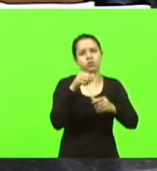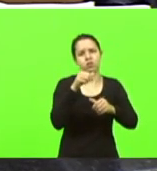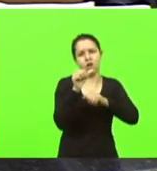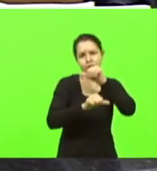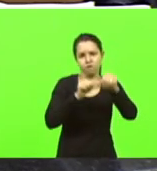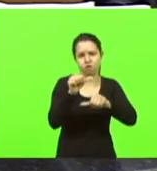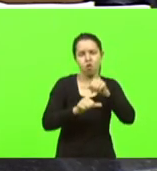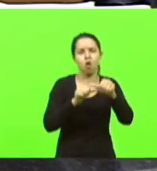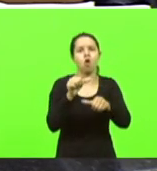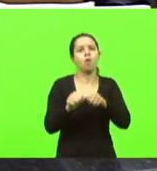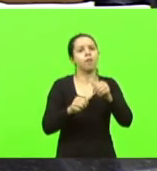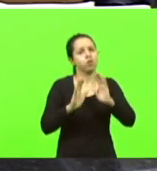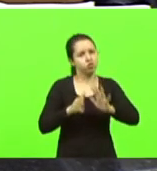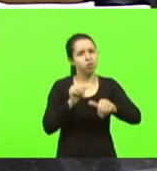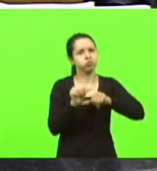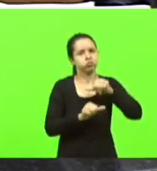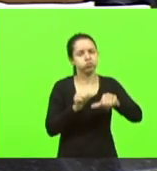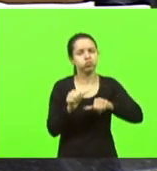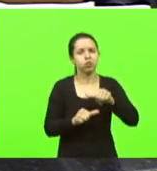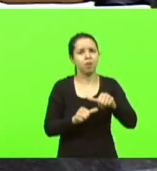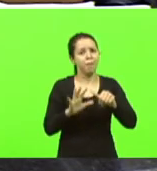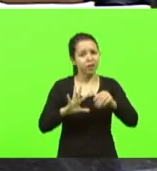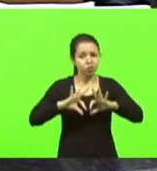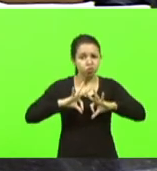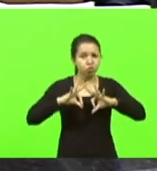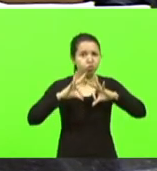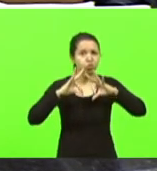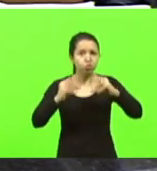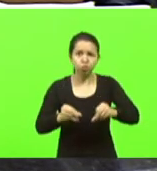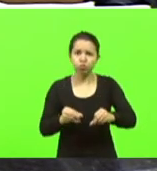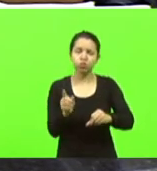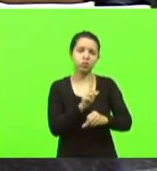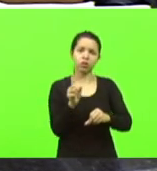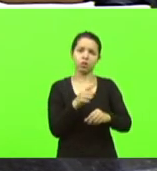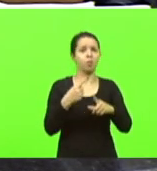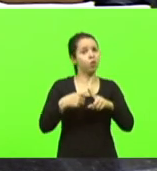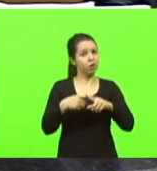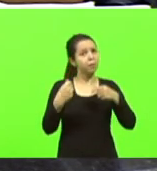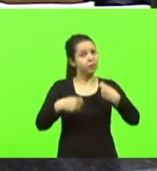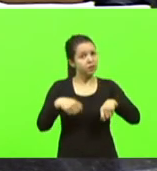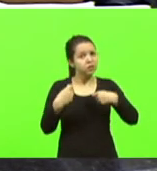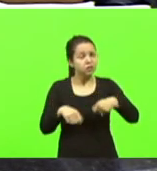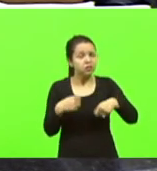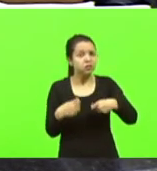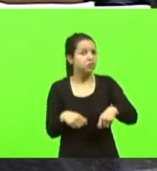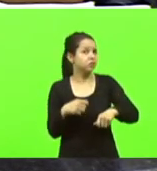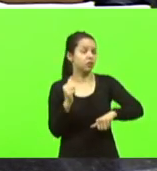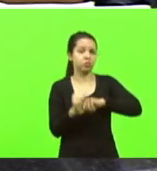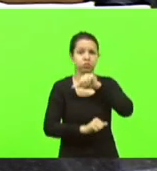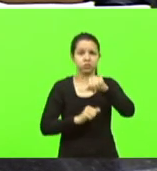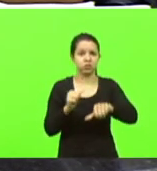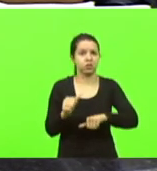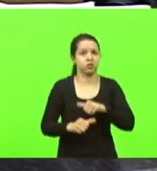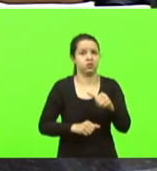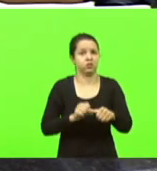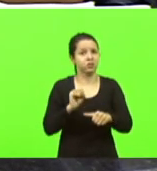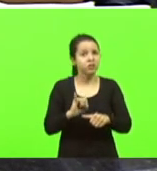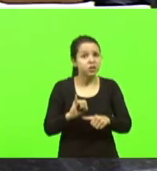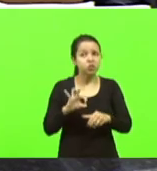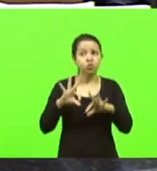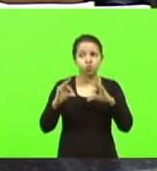agora tudo não dá se não é Reforma e se tudo for feito o que está sendo solicitado